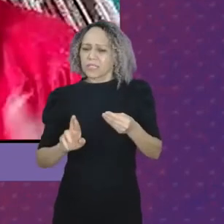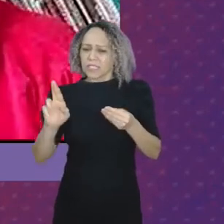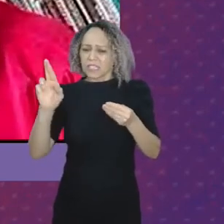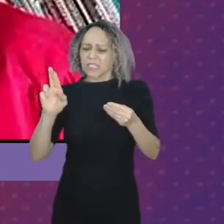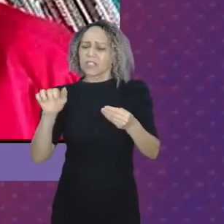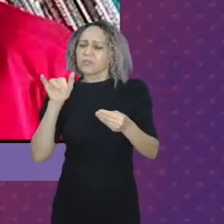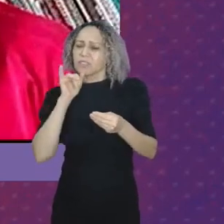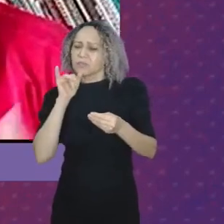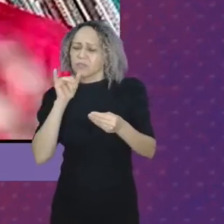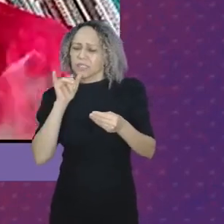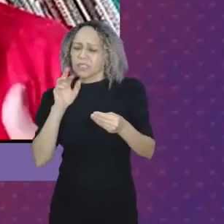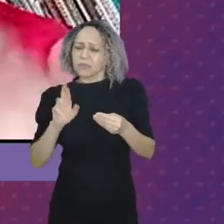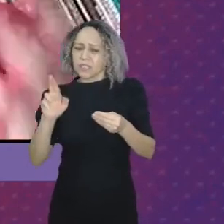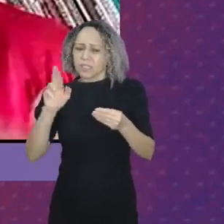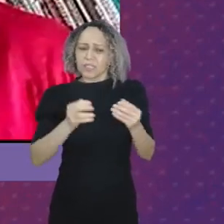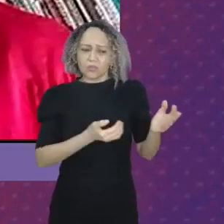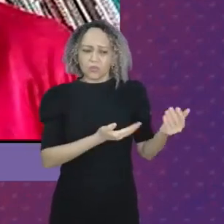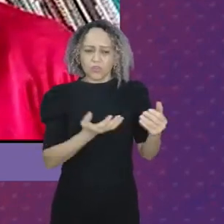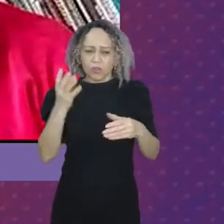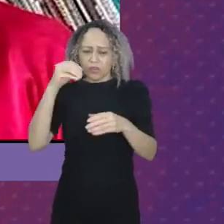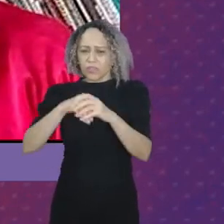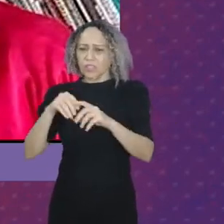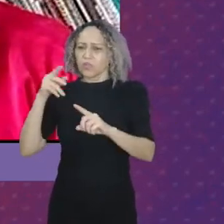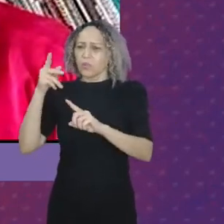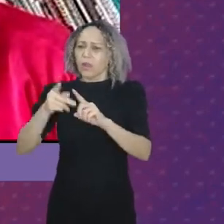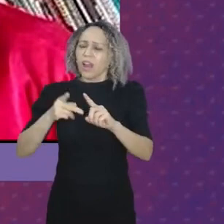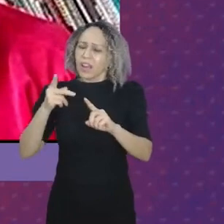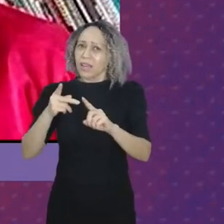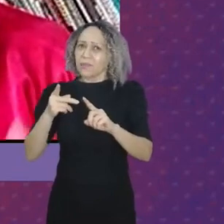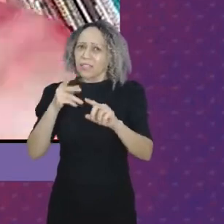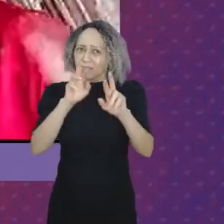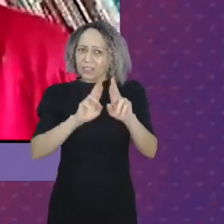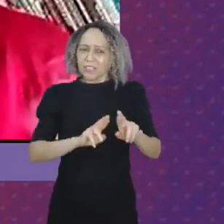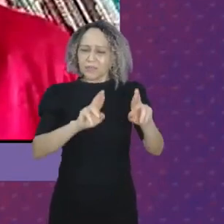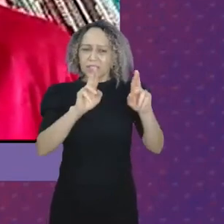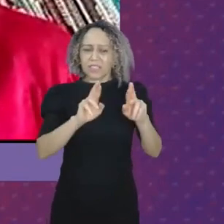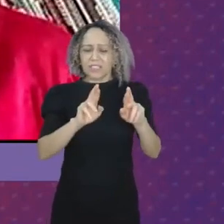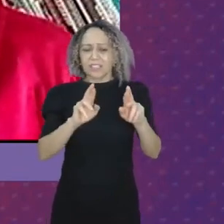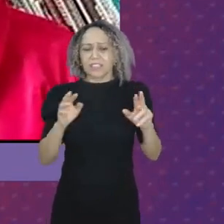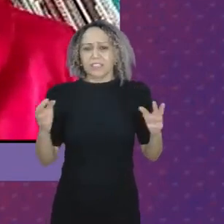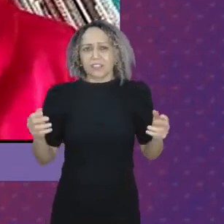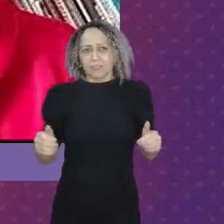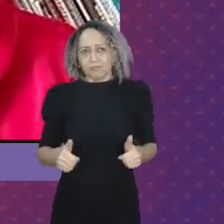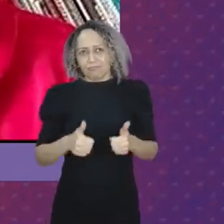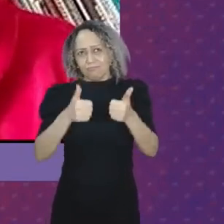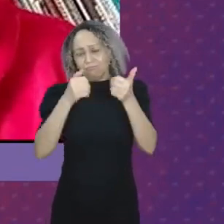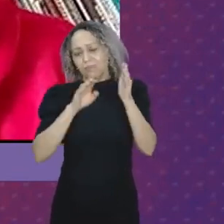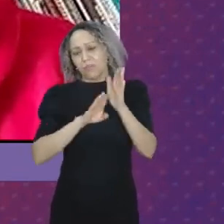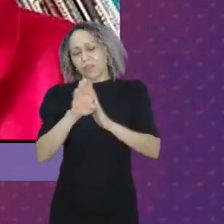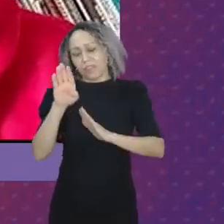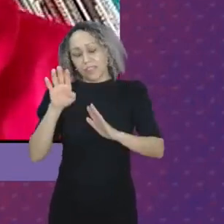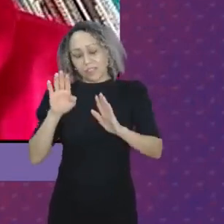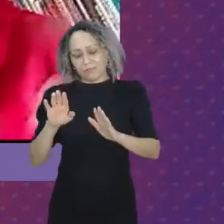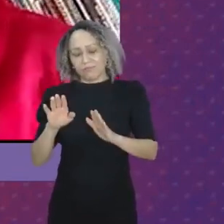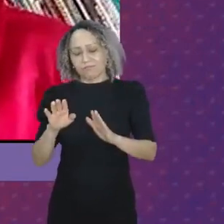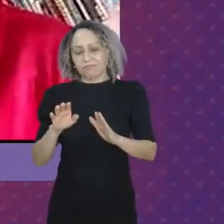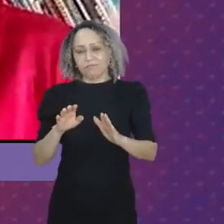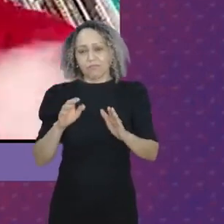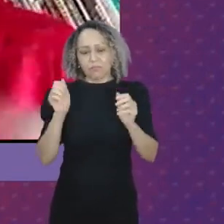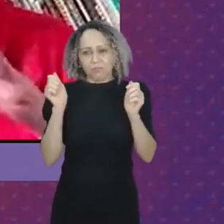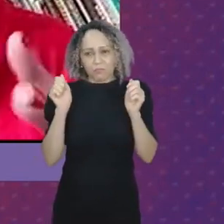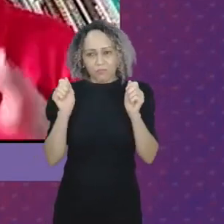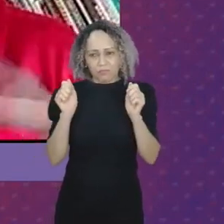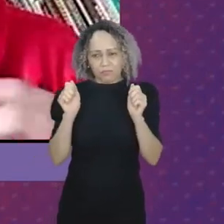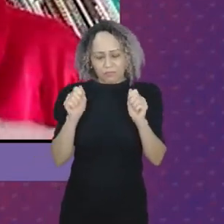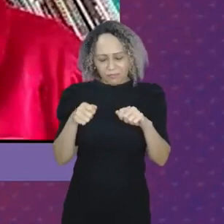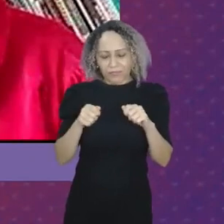aumenta a esperança. E eu gostaria que vocês comentassem esses aspectos na fala de vocês. Por favor. Pode ser. Cacau, agora